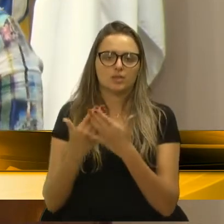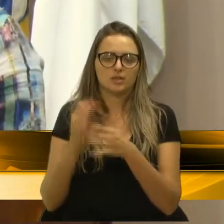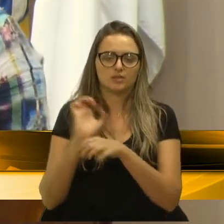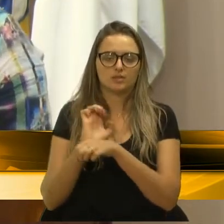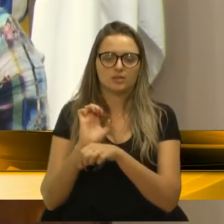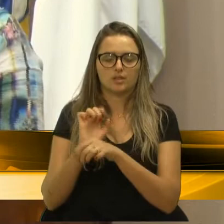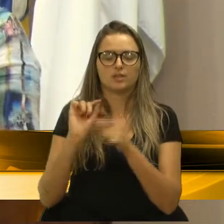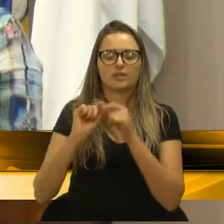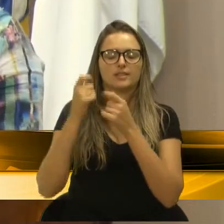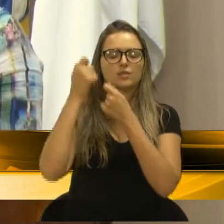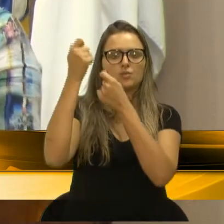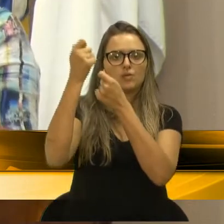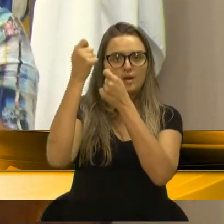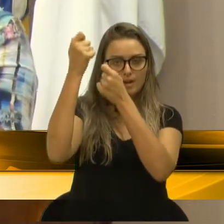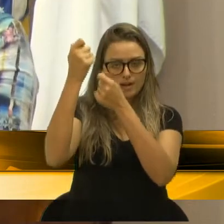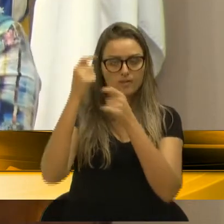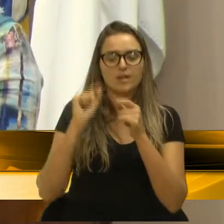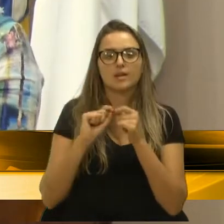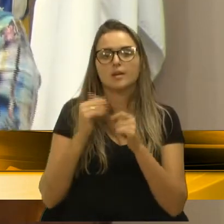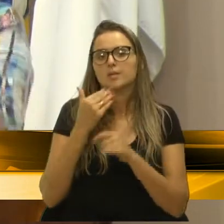protesto, pedindo